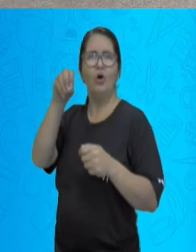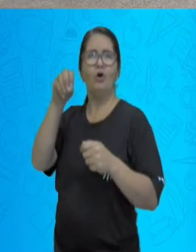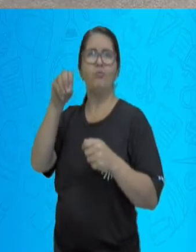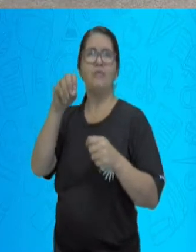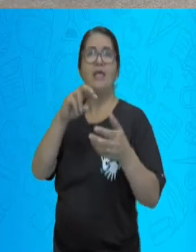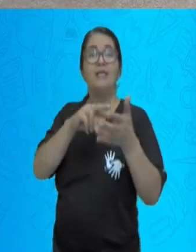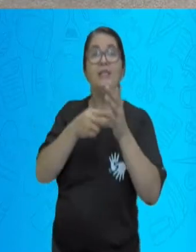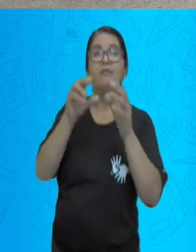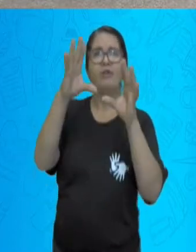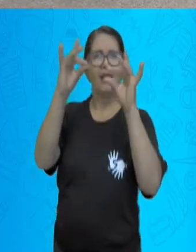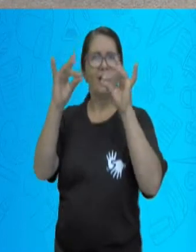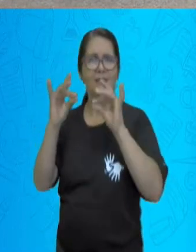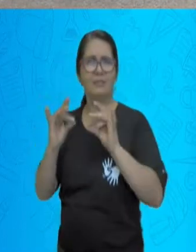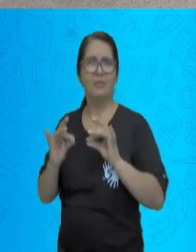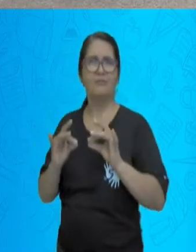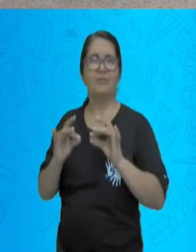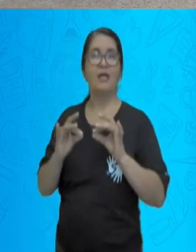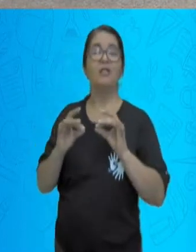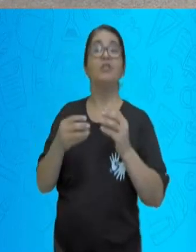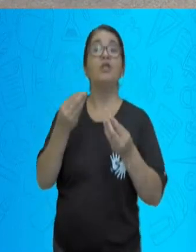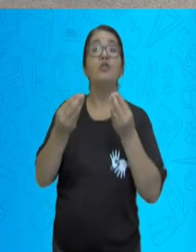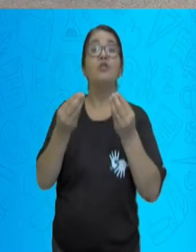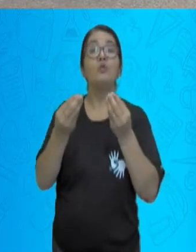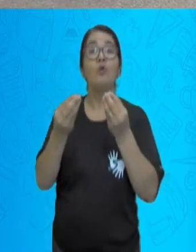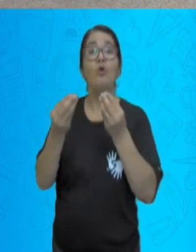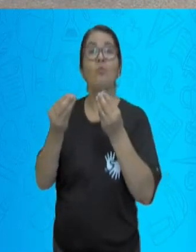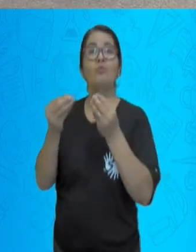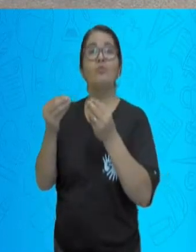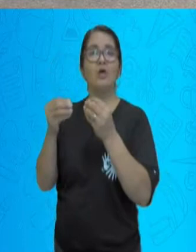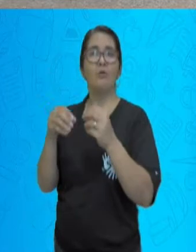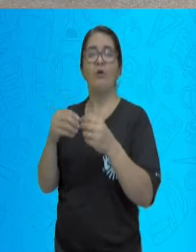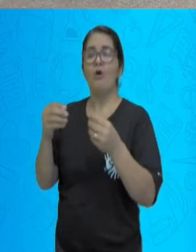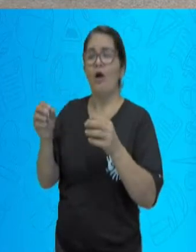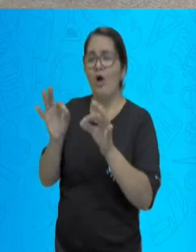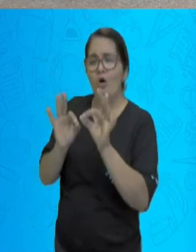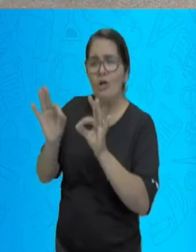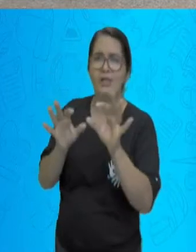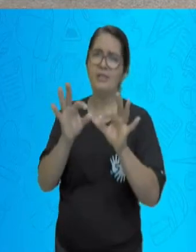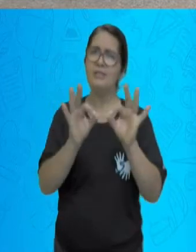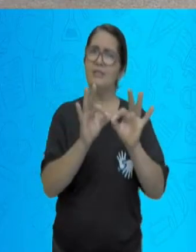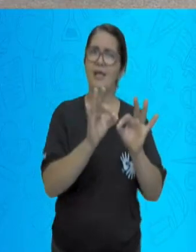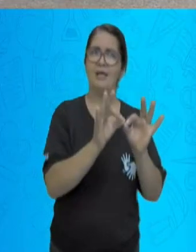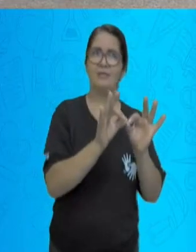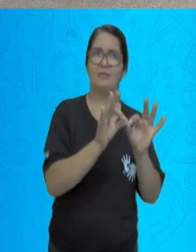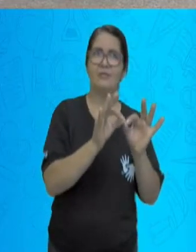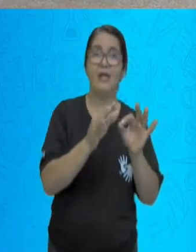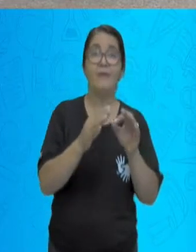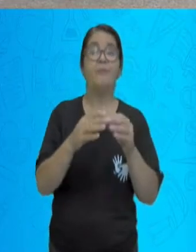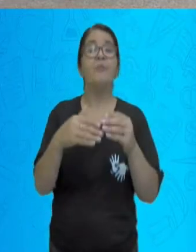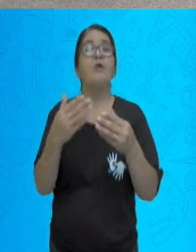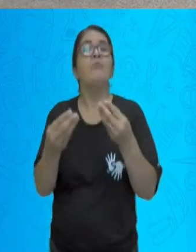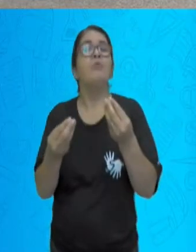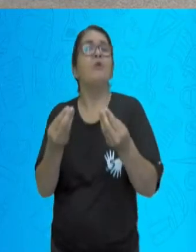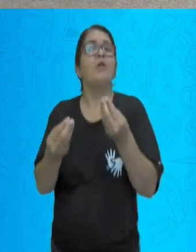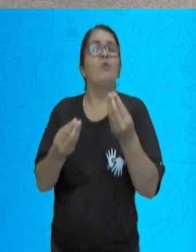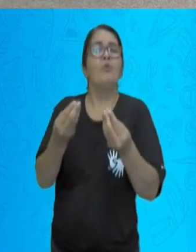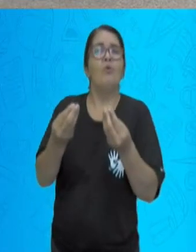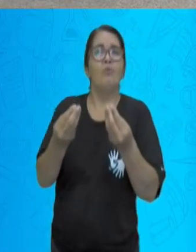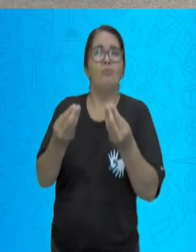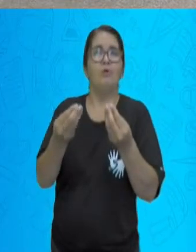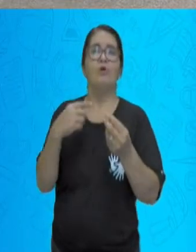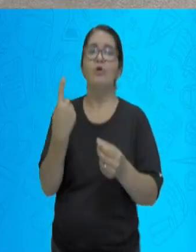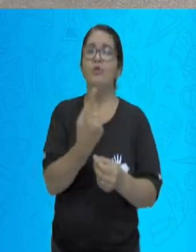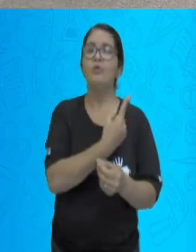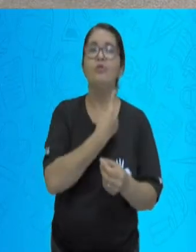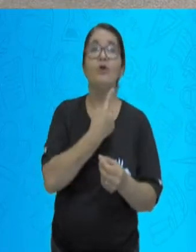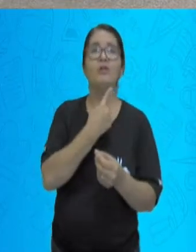serão organizados em pares, como eu citei aqui. E é subdividido de acordo com